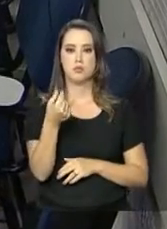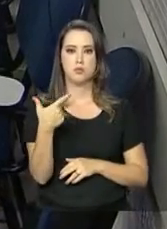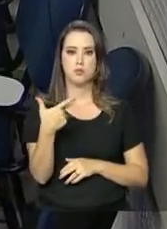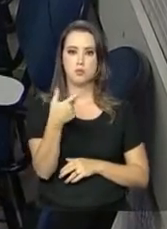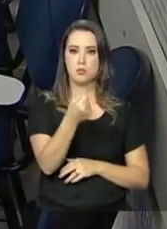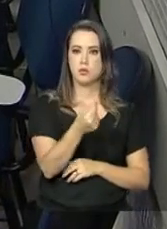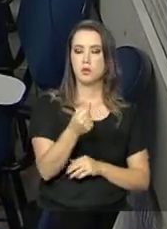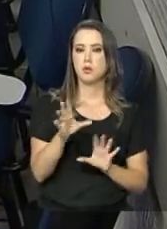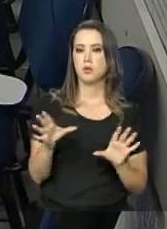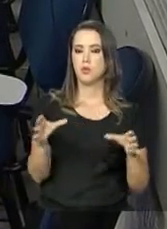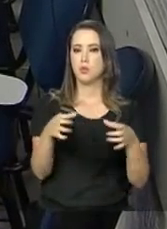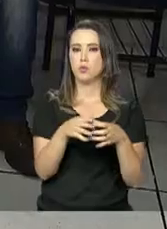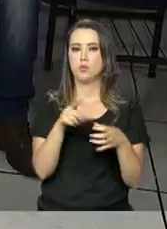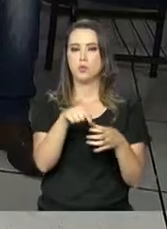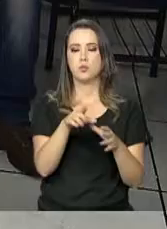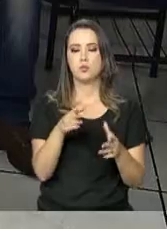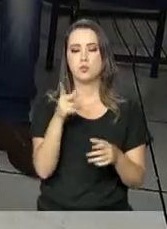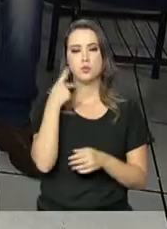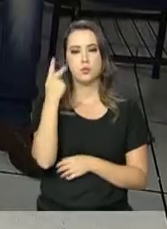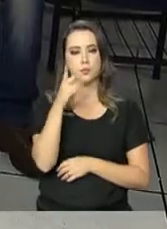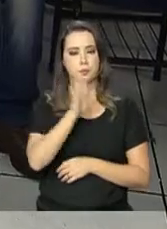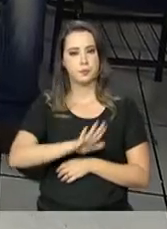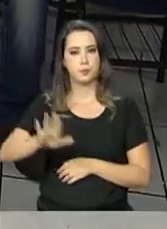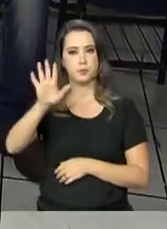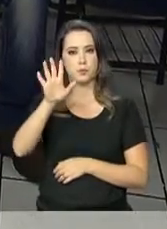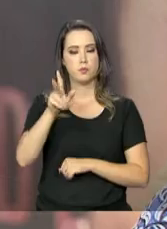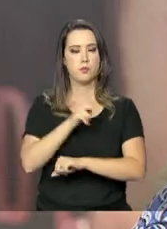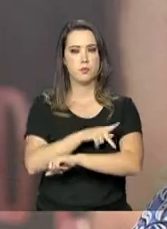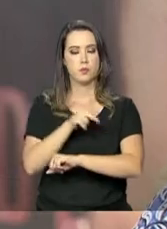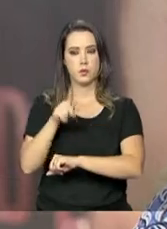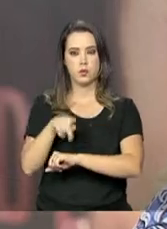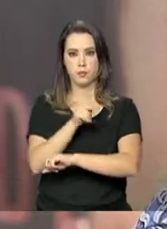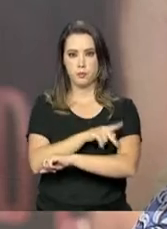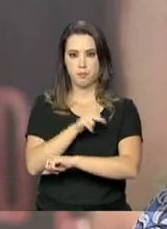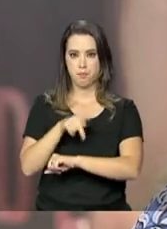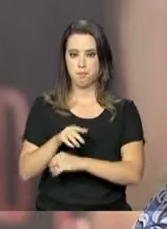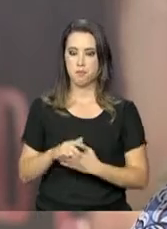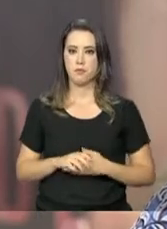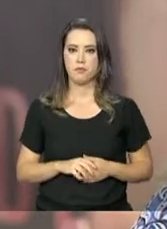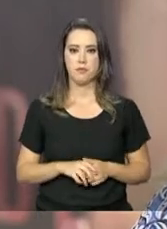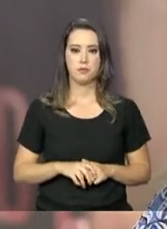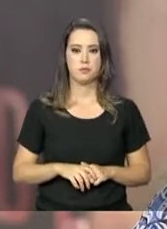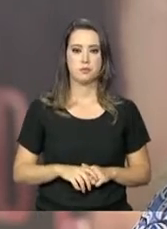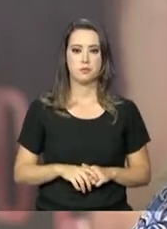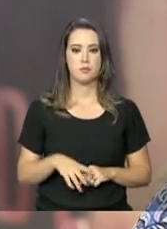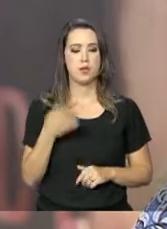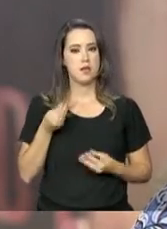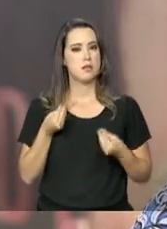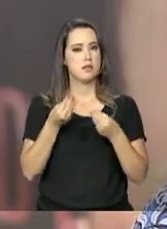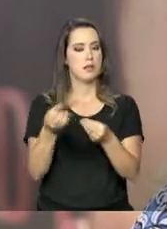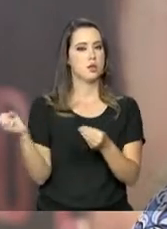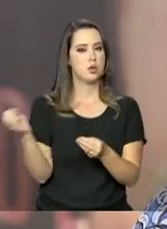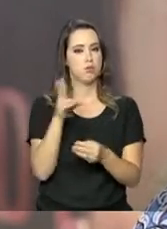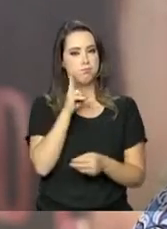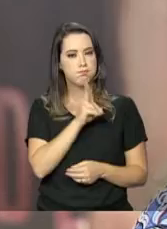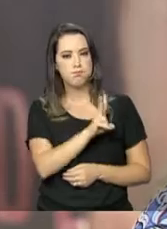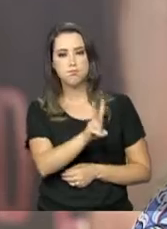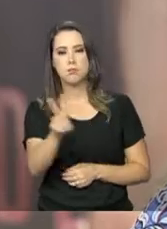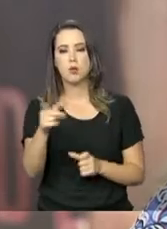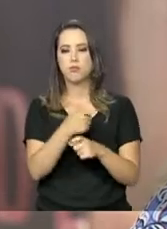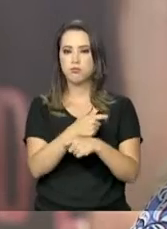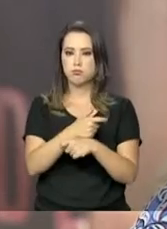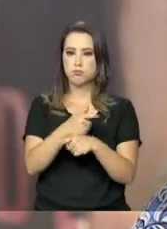a política nacional de formação de professores ela traz novos novos olhares ampliou os horários